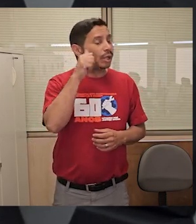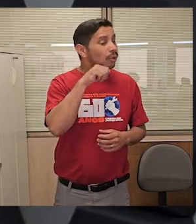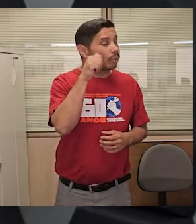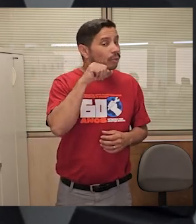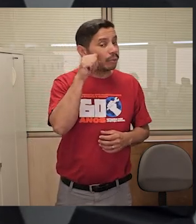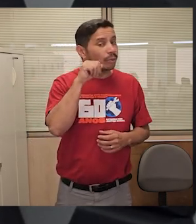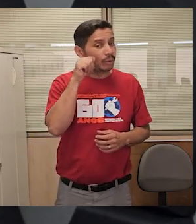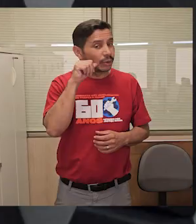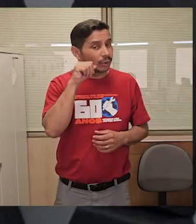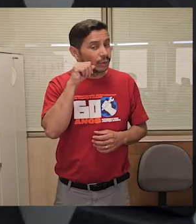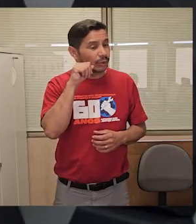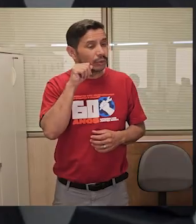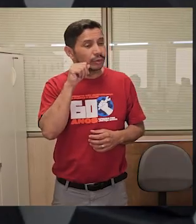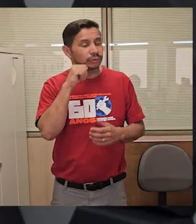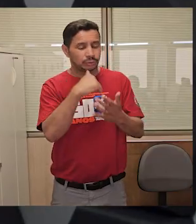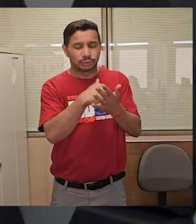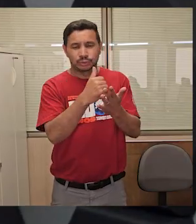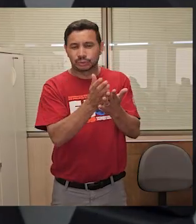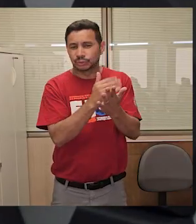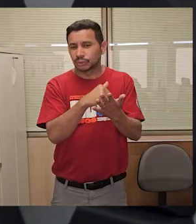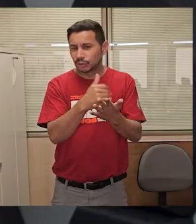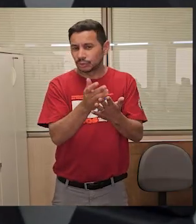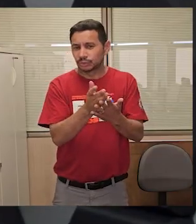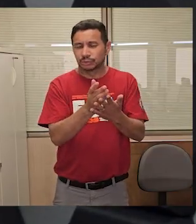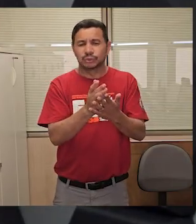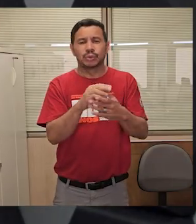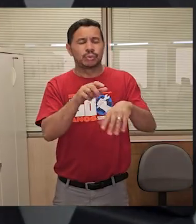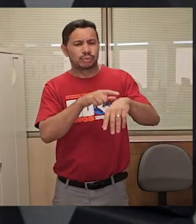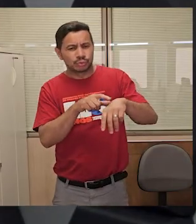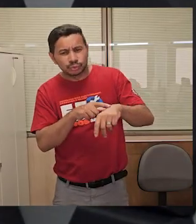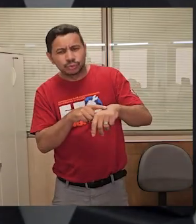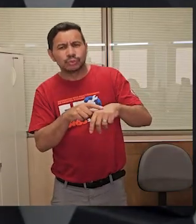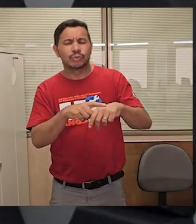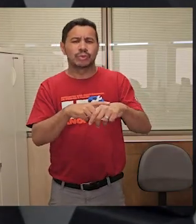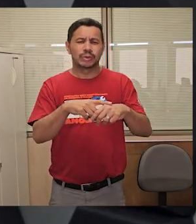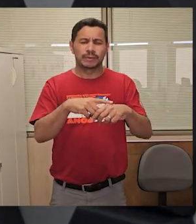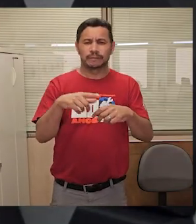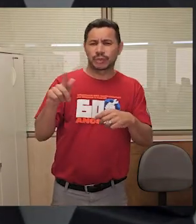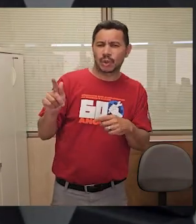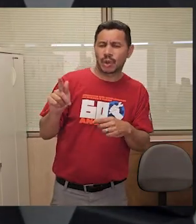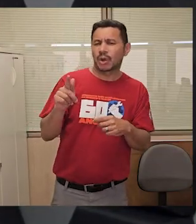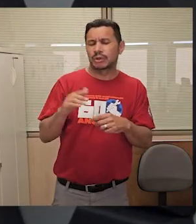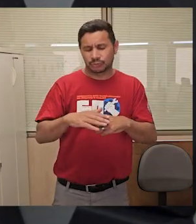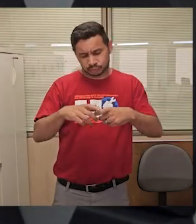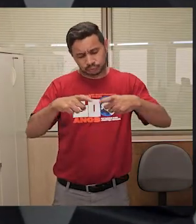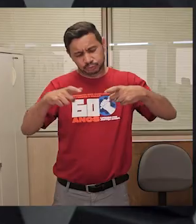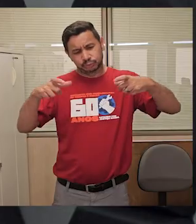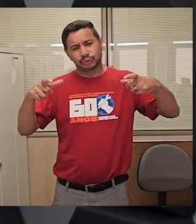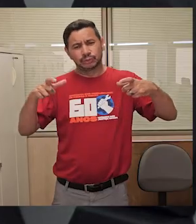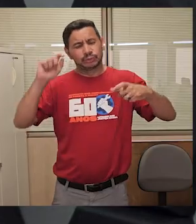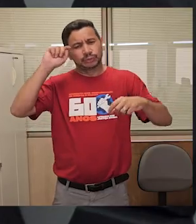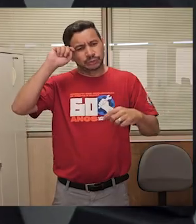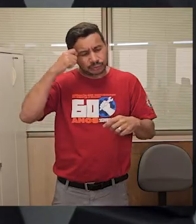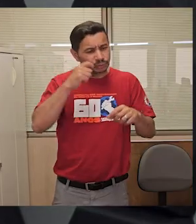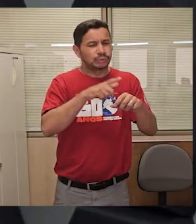mulheres, né? Com também um recorte de gênero e raça, então também aumentou o número de representantes